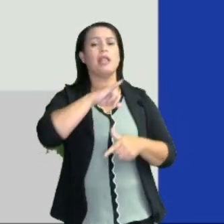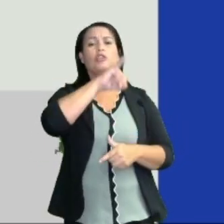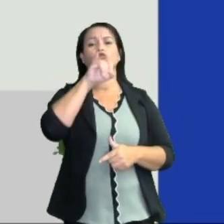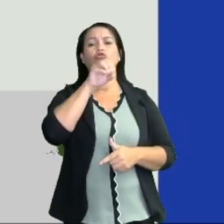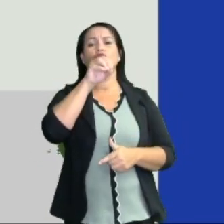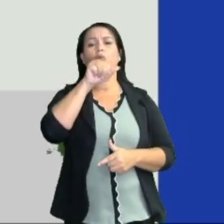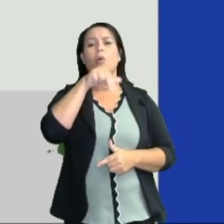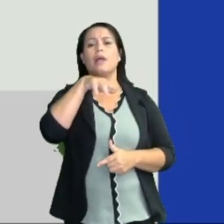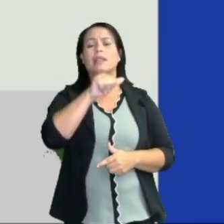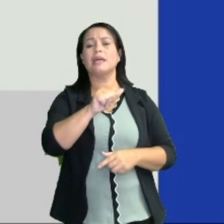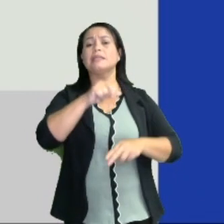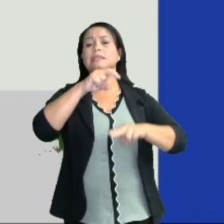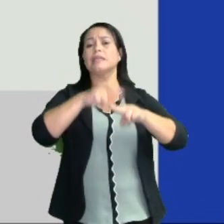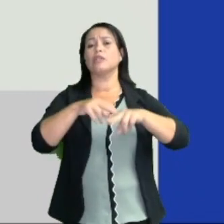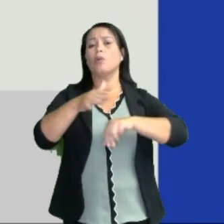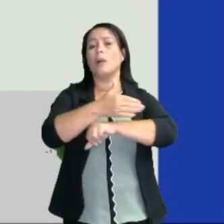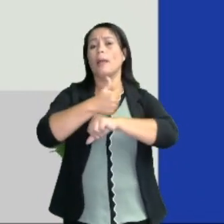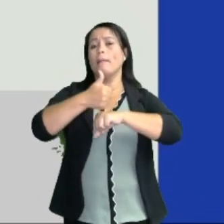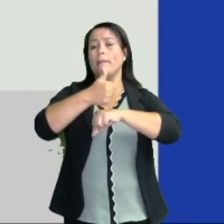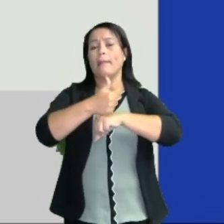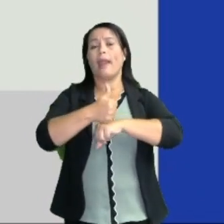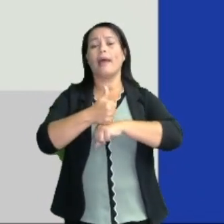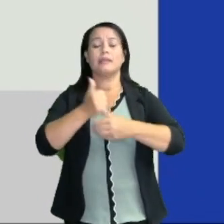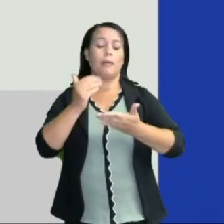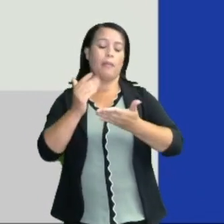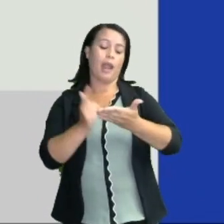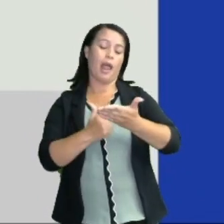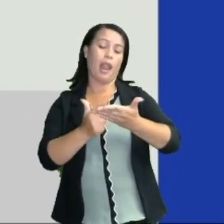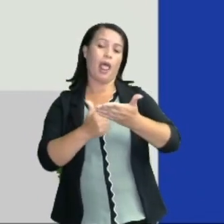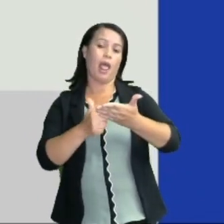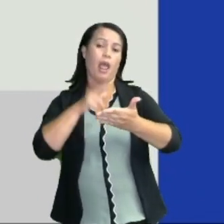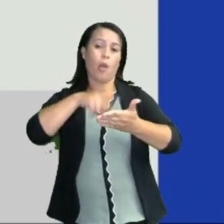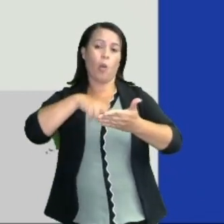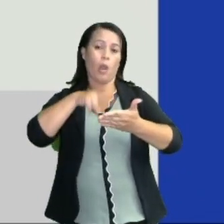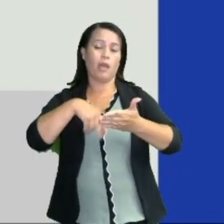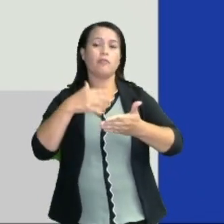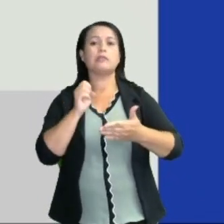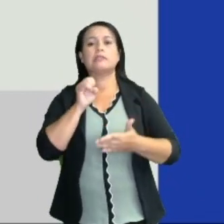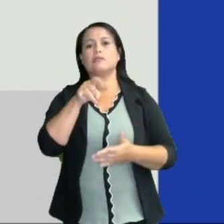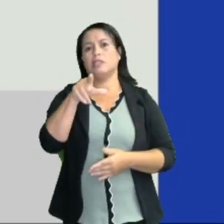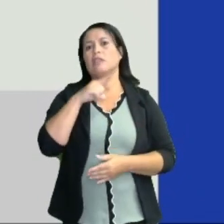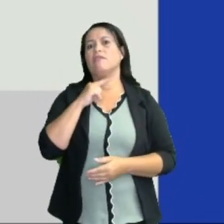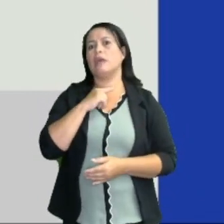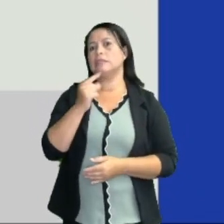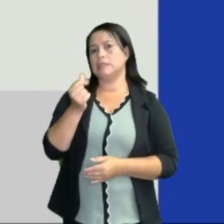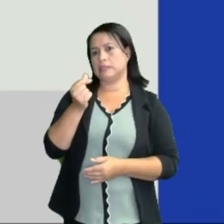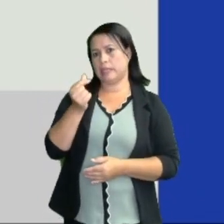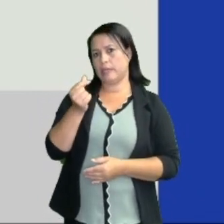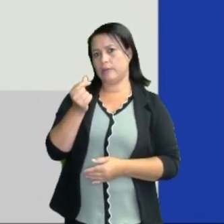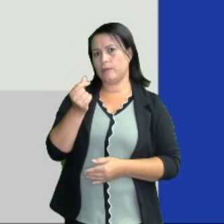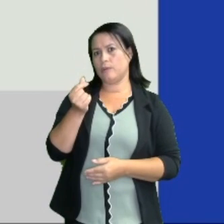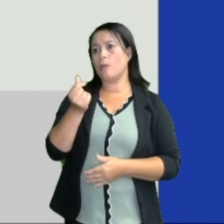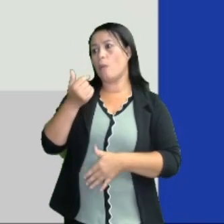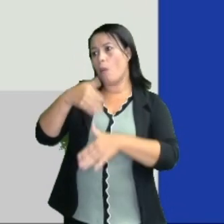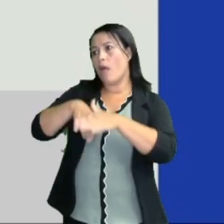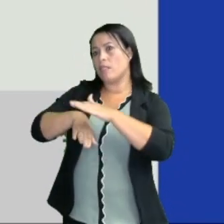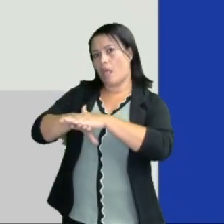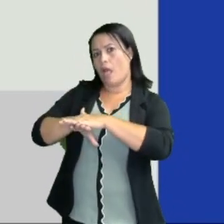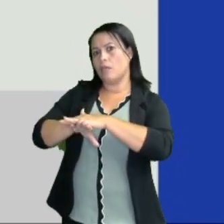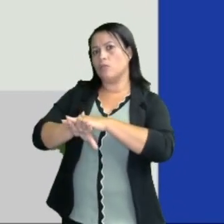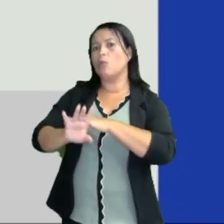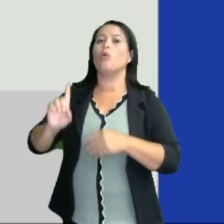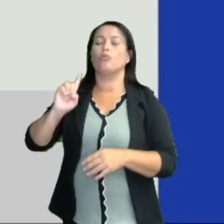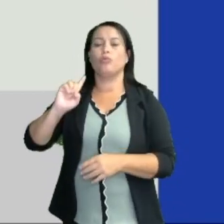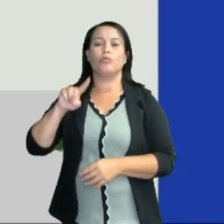Joana sentou no banco da praça para terminar de ler seu livro. Se você tivesse dinheiro em banco, nossa